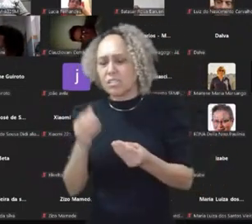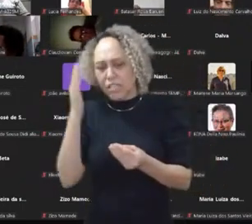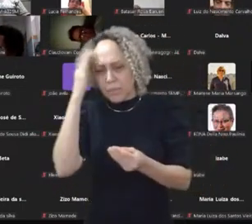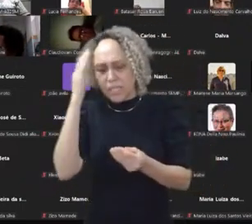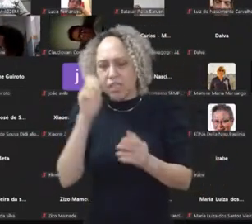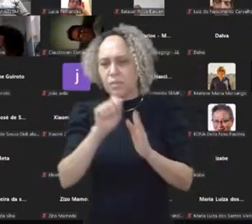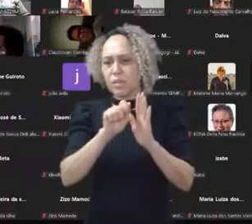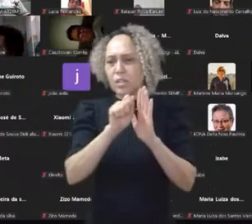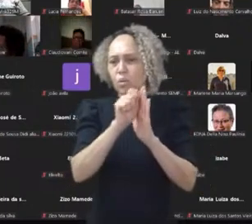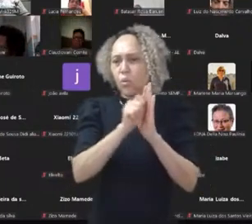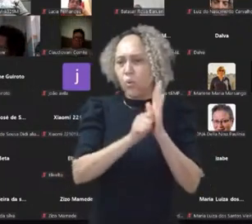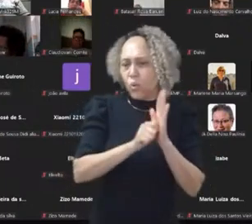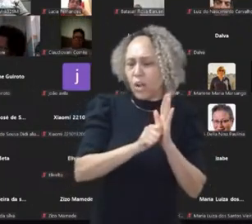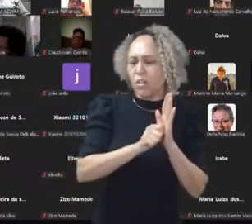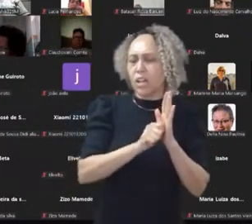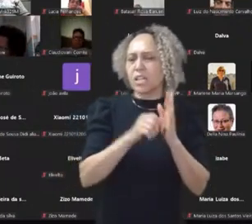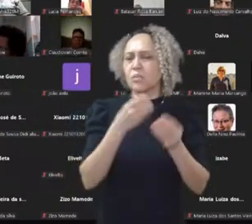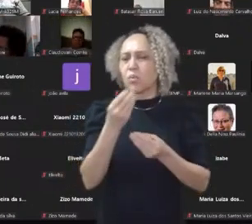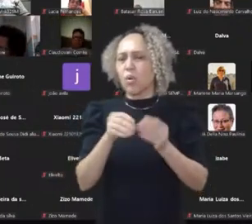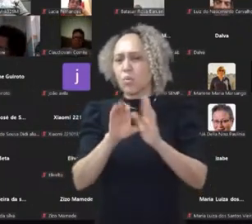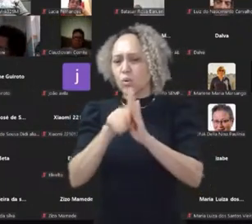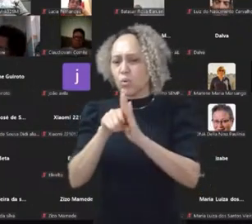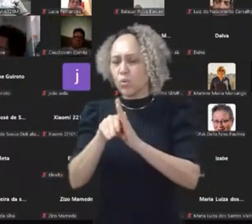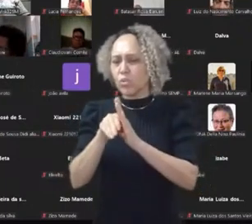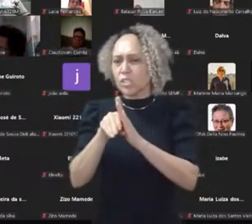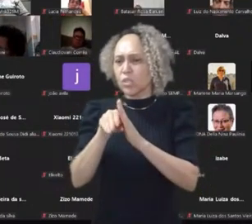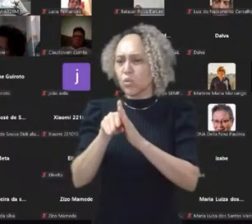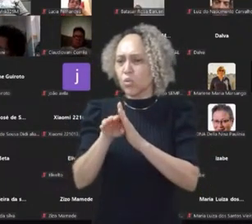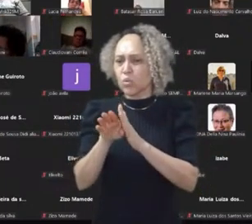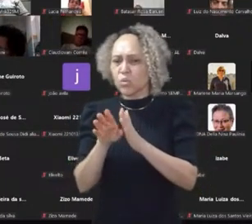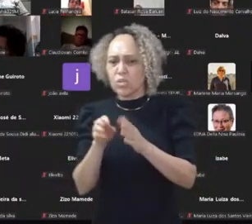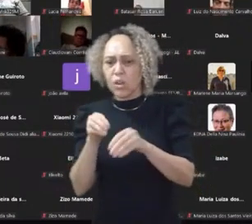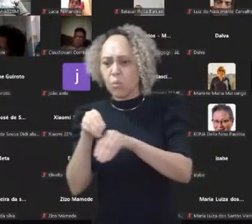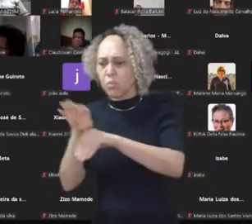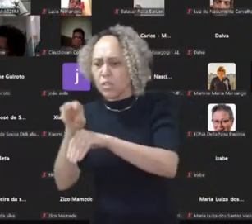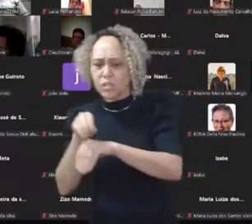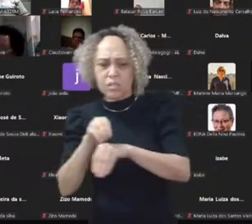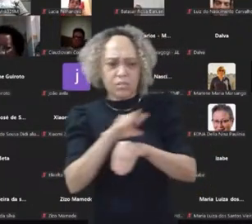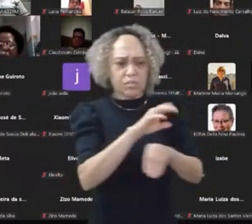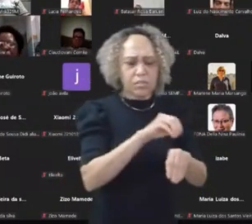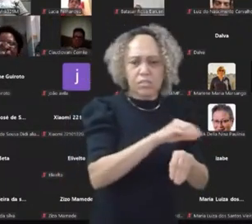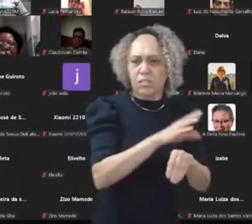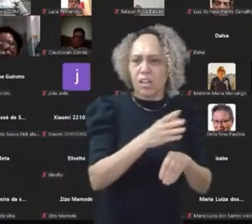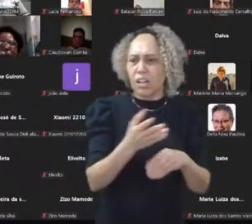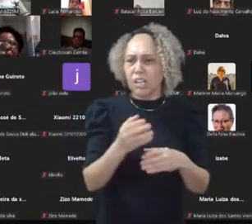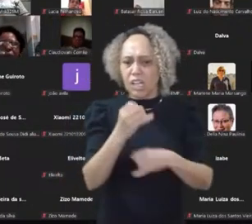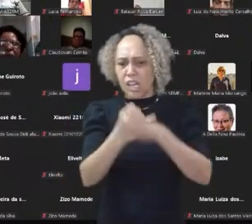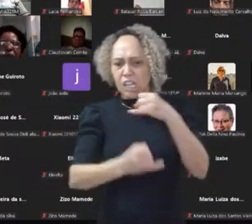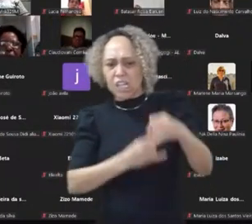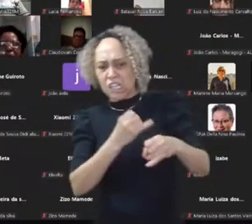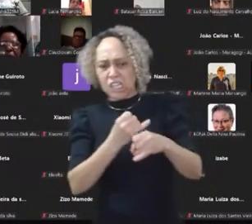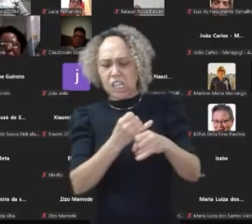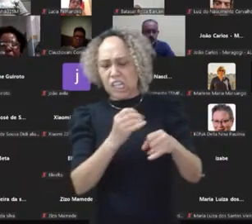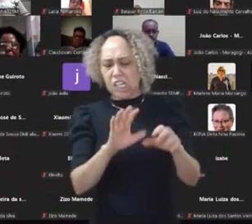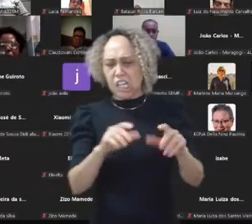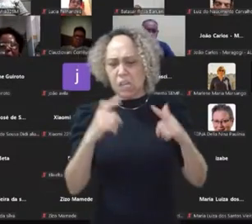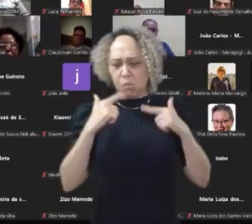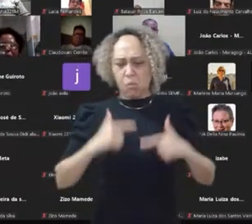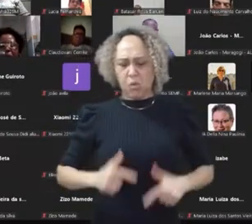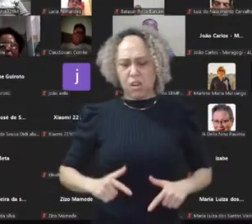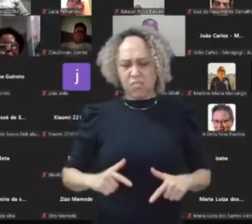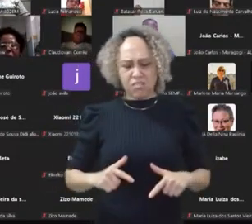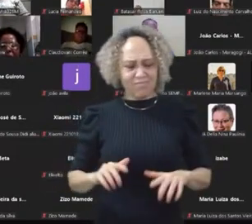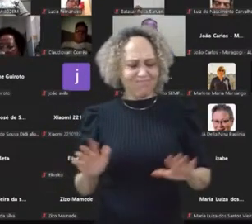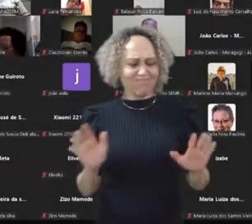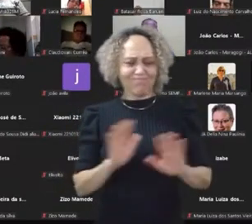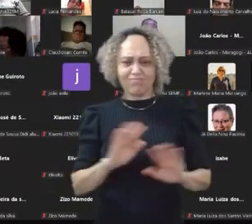como é que os conteúdos são direcionados pra gente também não ficar cultuando esse Deus internet achar que ele é neutro Imparcial nem shampoo de bebê é neutro